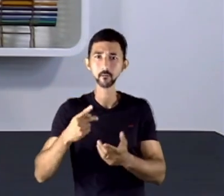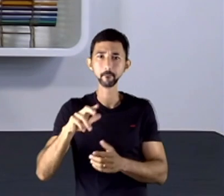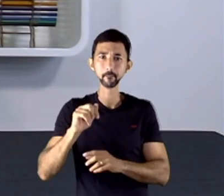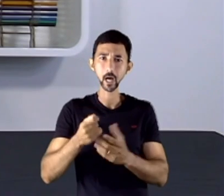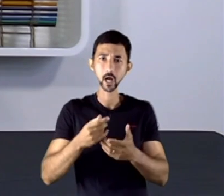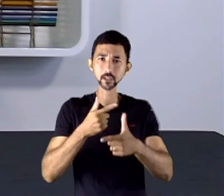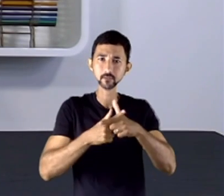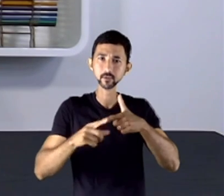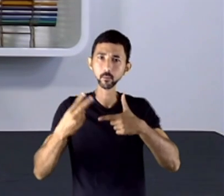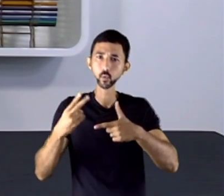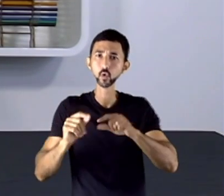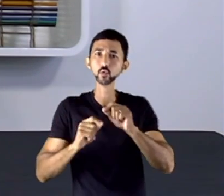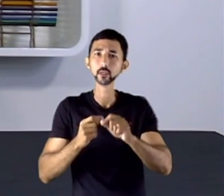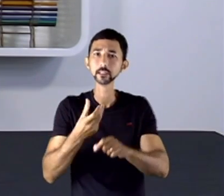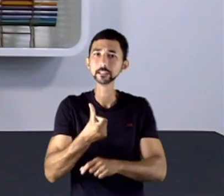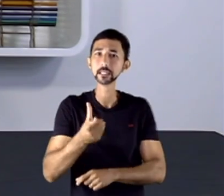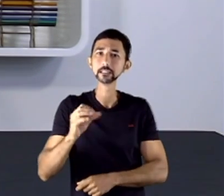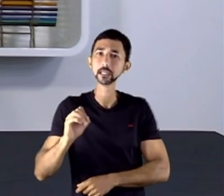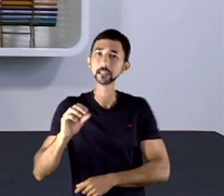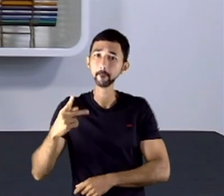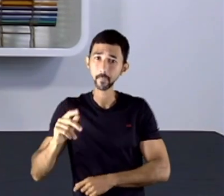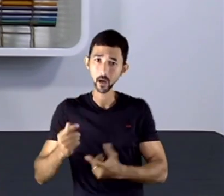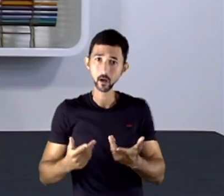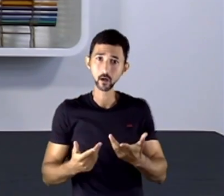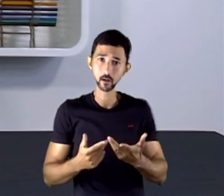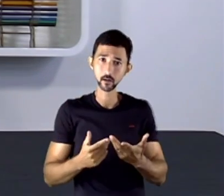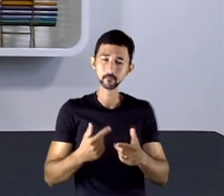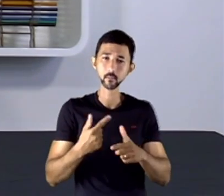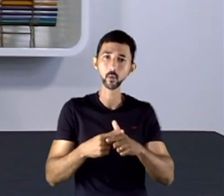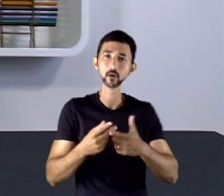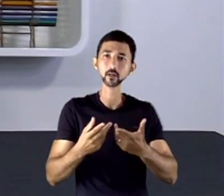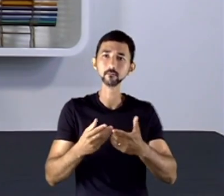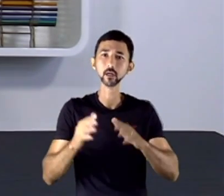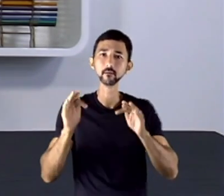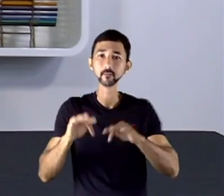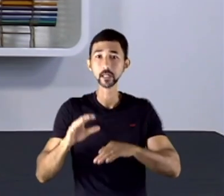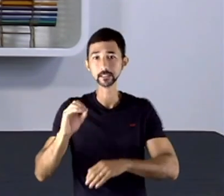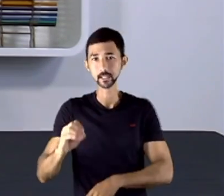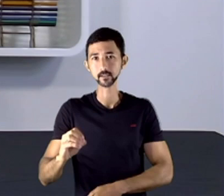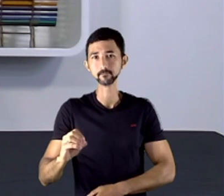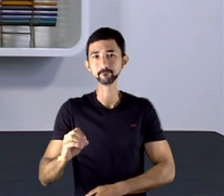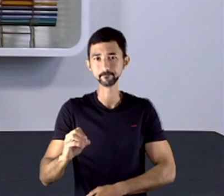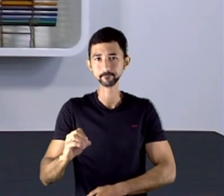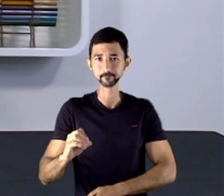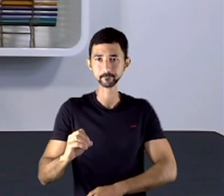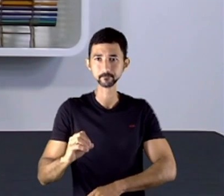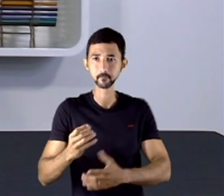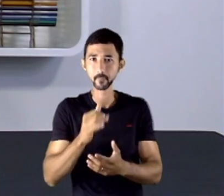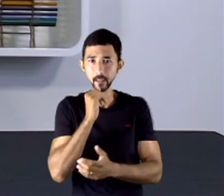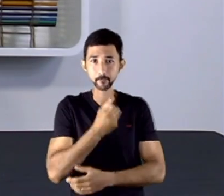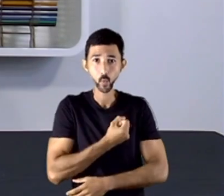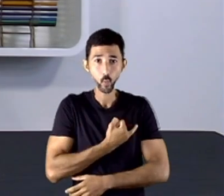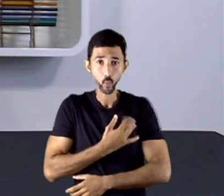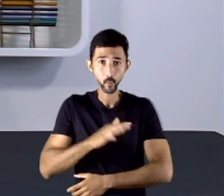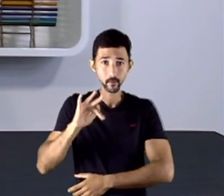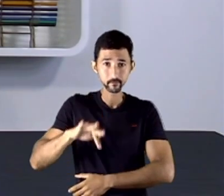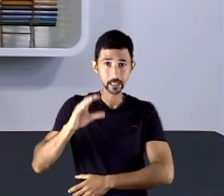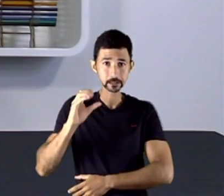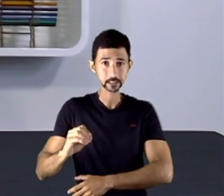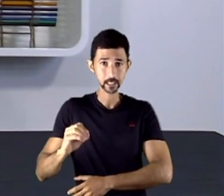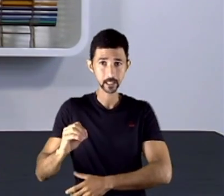2, e 60 é par. Por que que ele é par? Porque ele termina em 0. Então, todo número que termina em